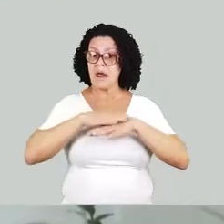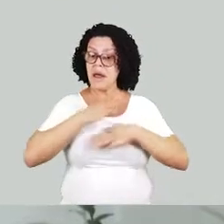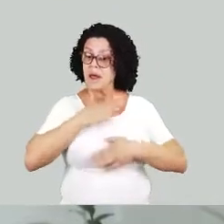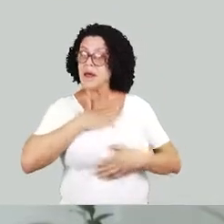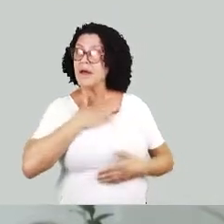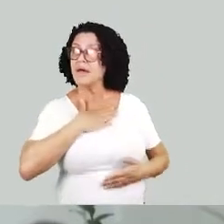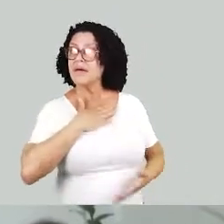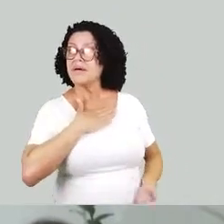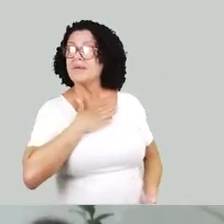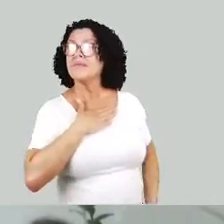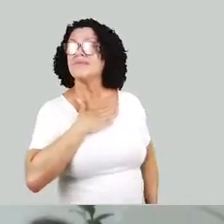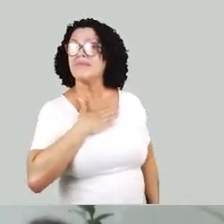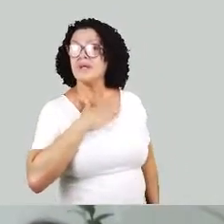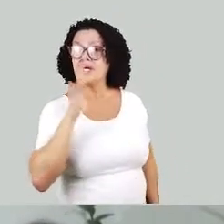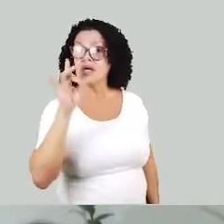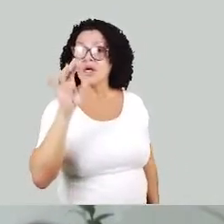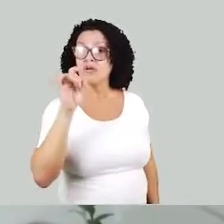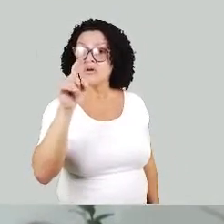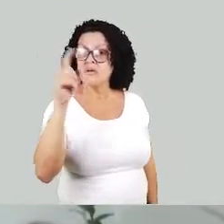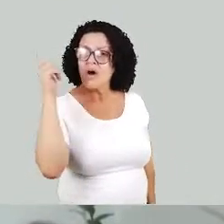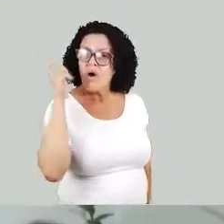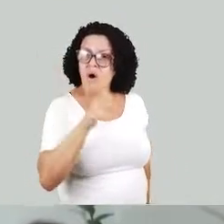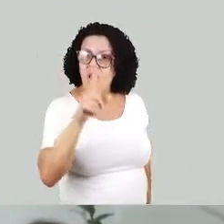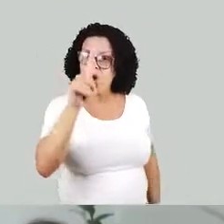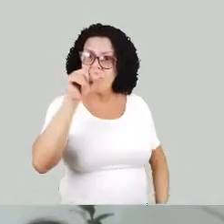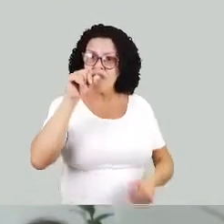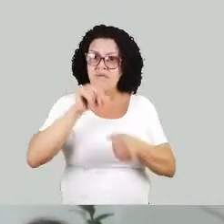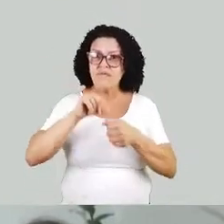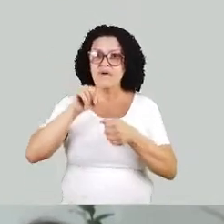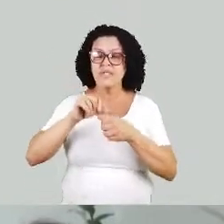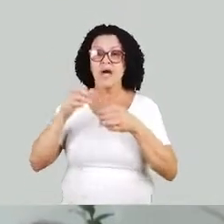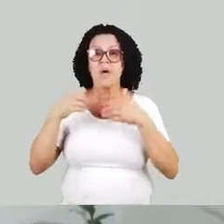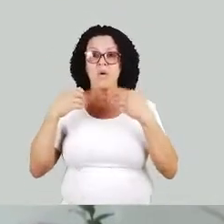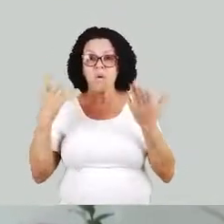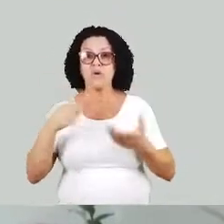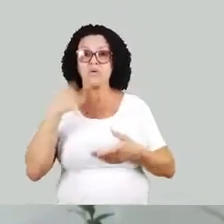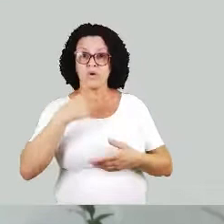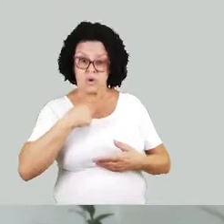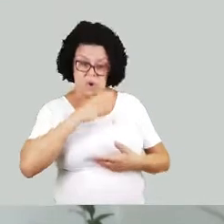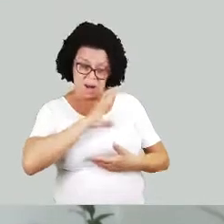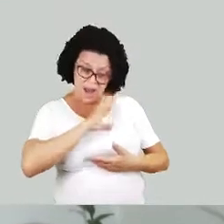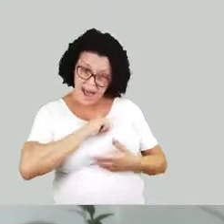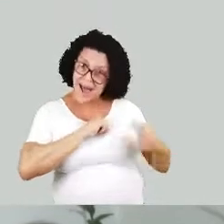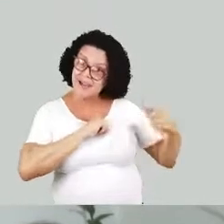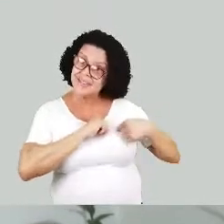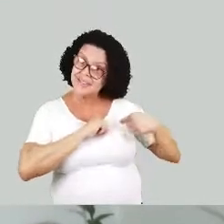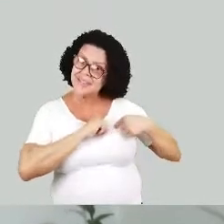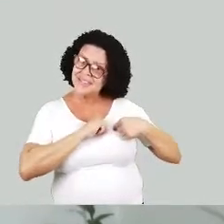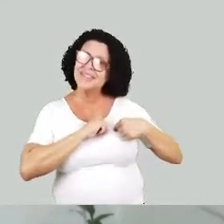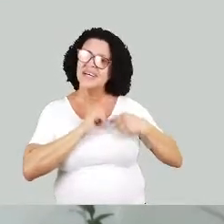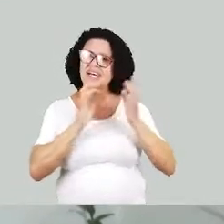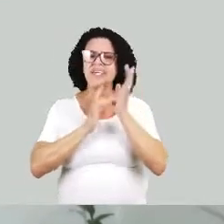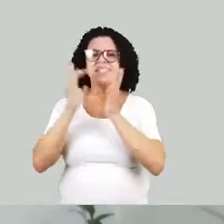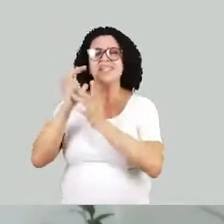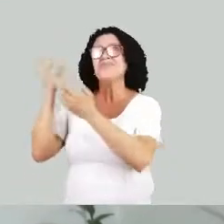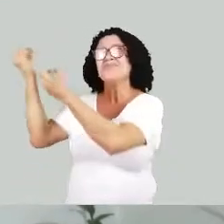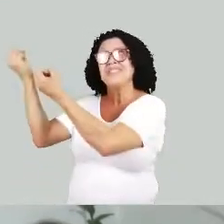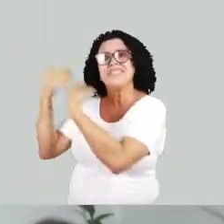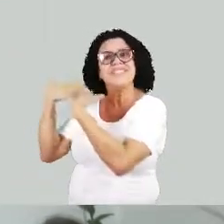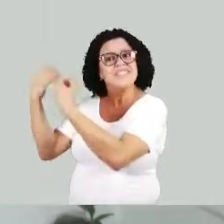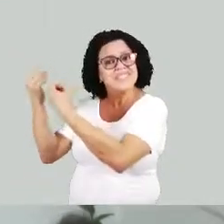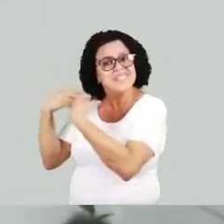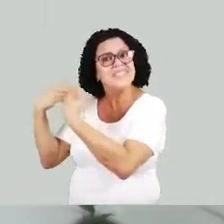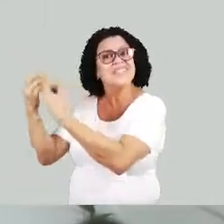consigo mesmo. E só conseguiremos isso quando o nosso amor, o amor assim como Jesus nos